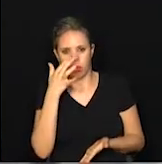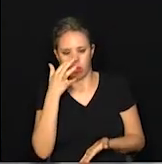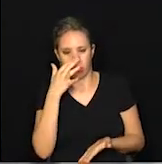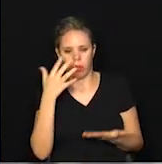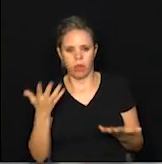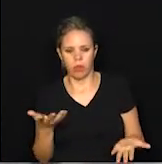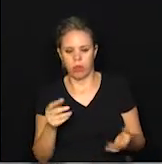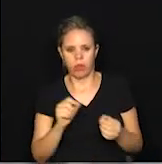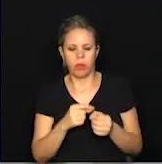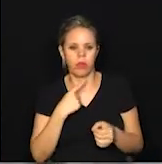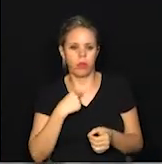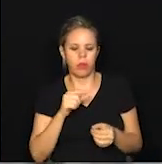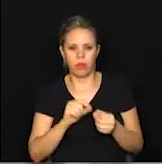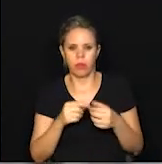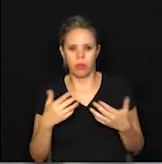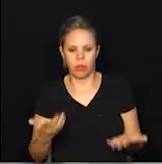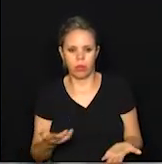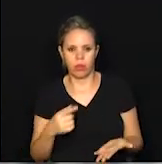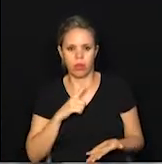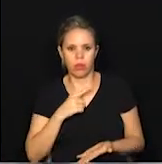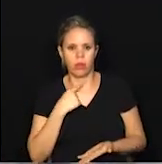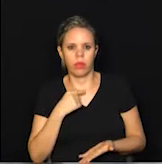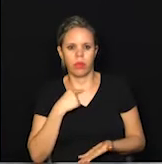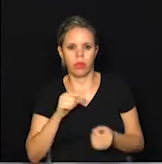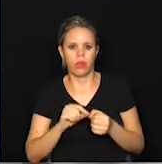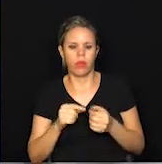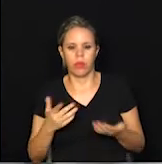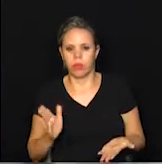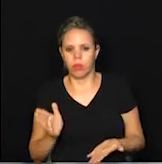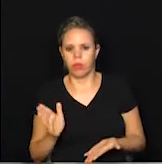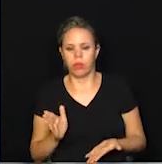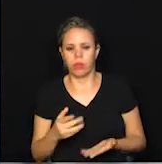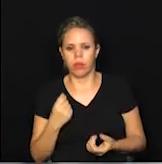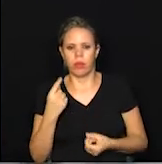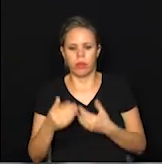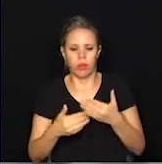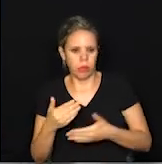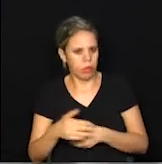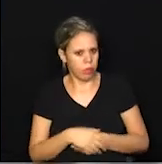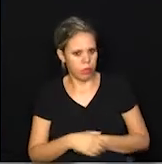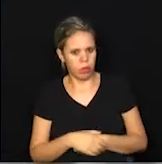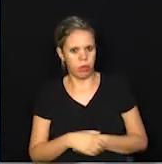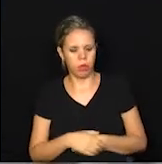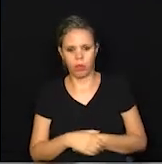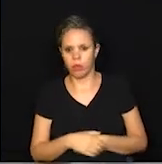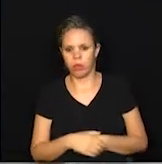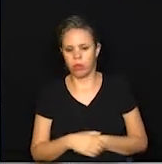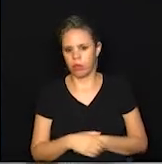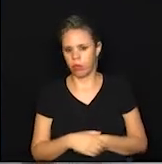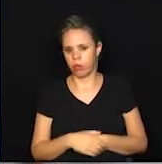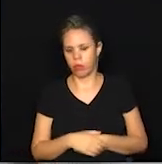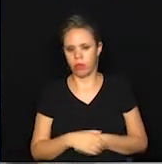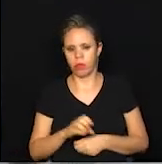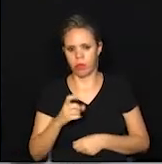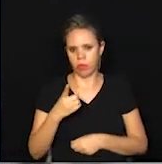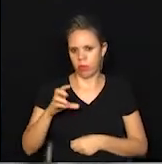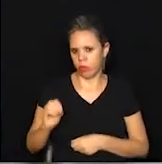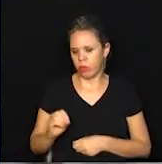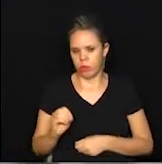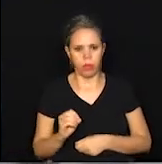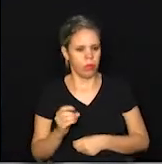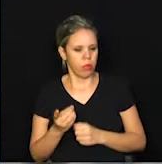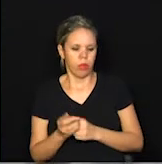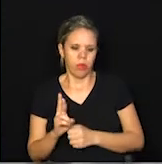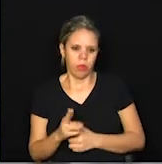vontade de fazer, e quando a gente tem vontade de fazer, já estamos alguns passos na frente. O Eduardo, nosso doutor